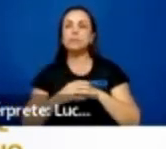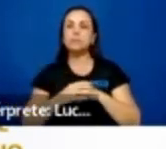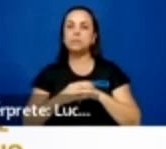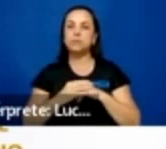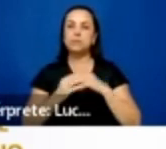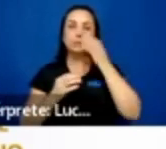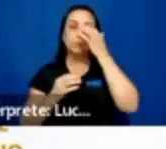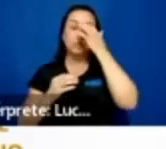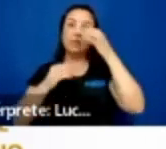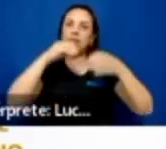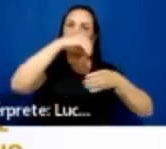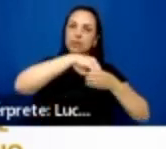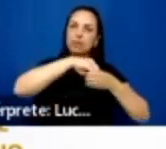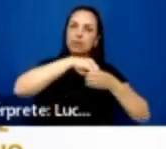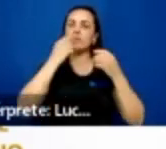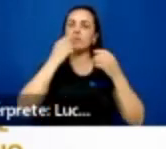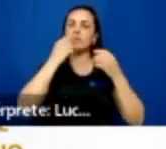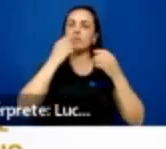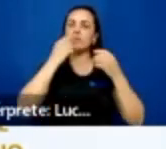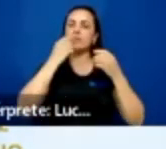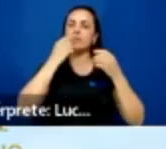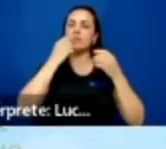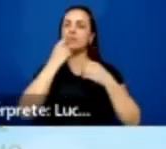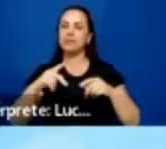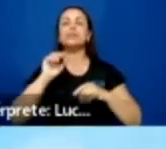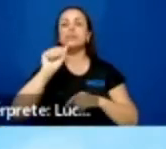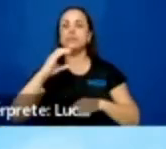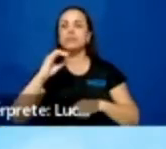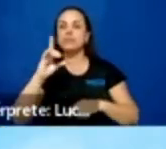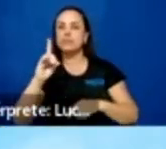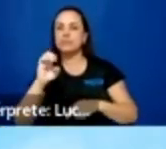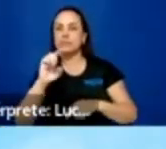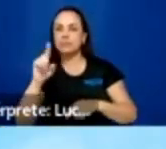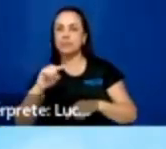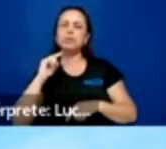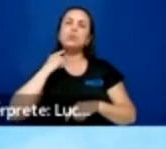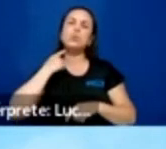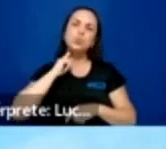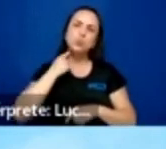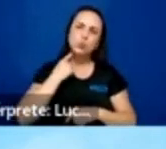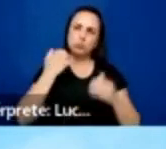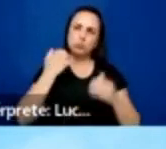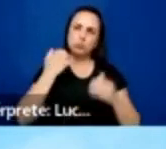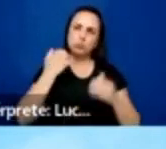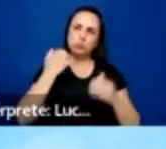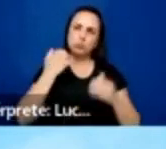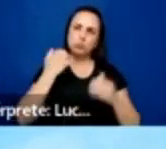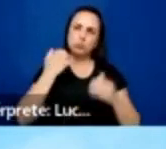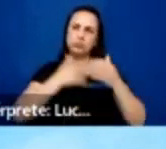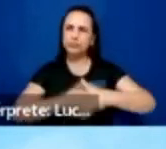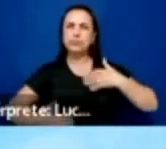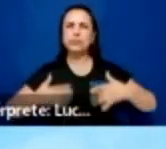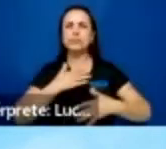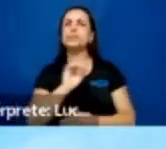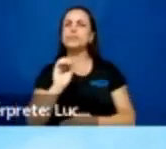o problema da acidez dentro do seu organismo. Agora vamos eliminar quem? Vejam aqui. Os aglomerados de H+ reagem com o